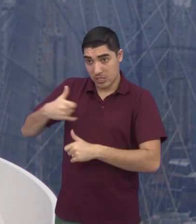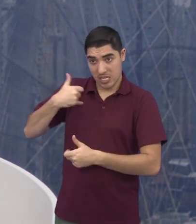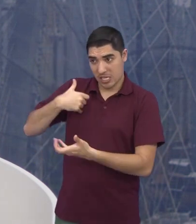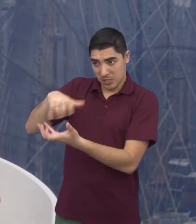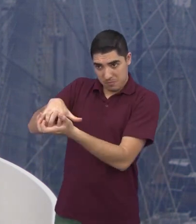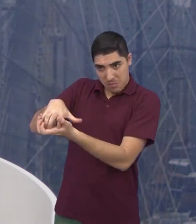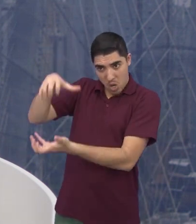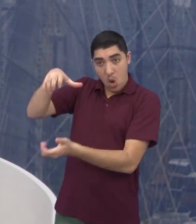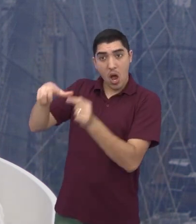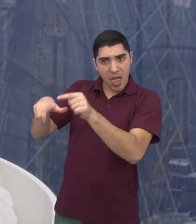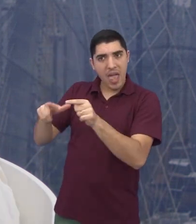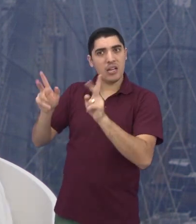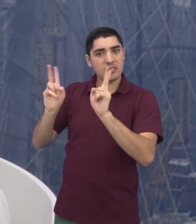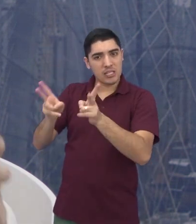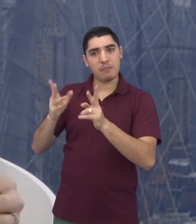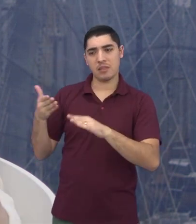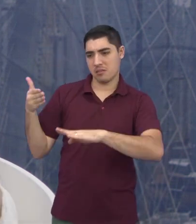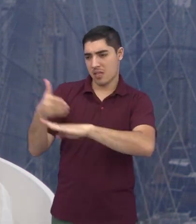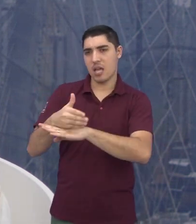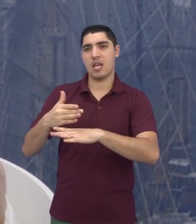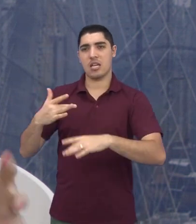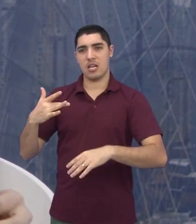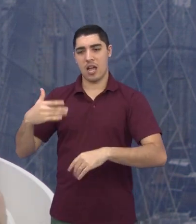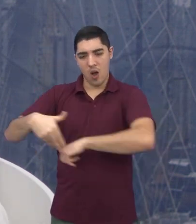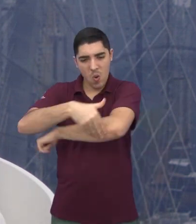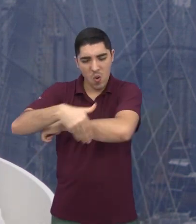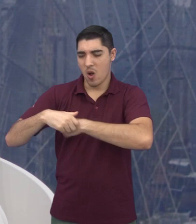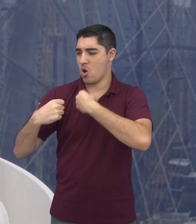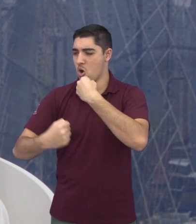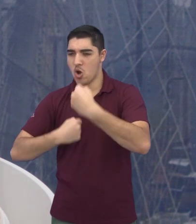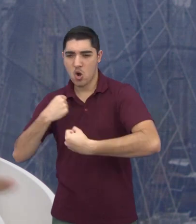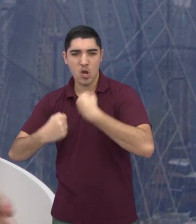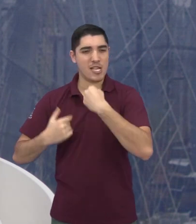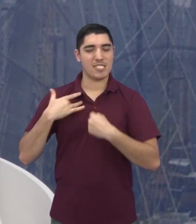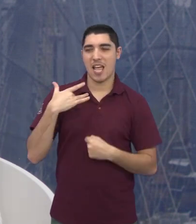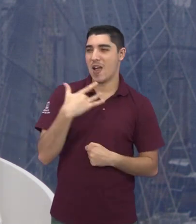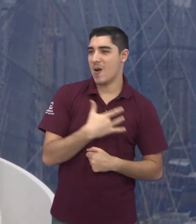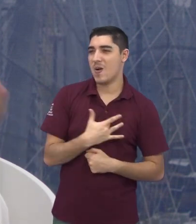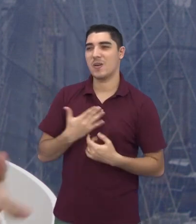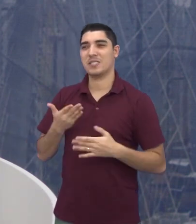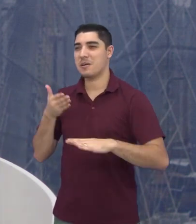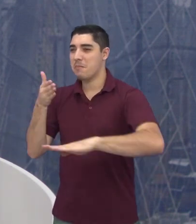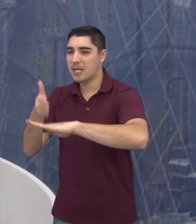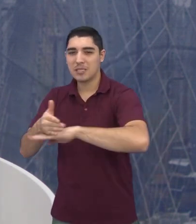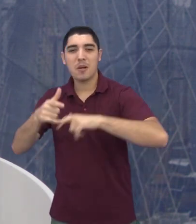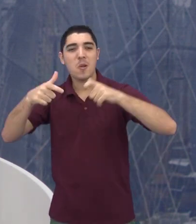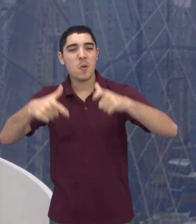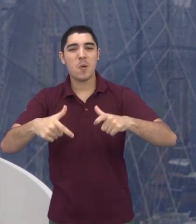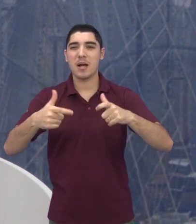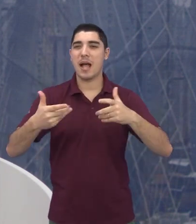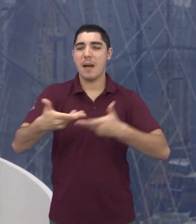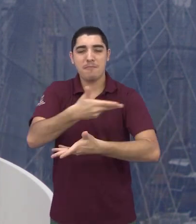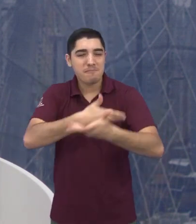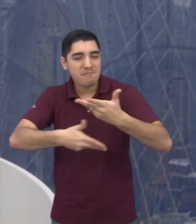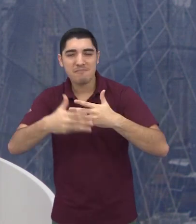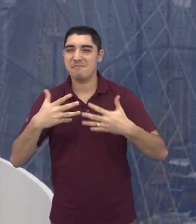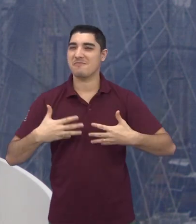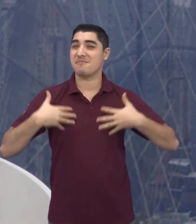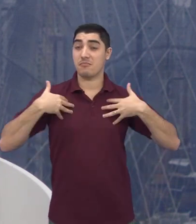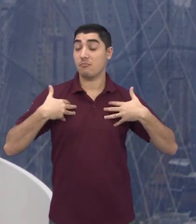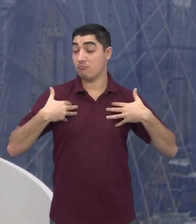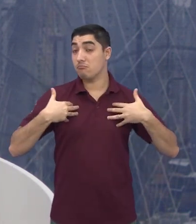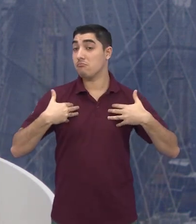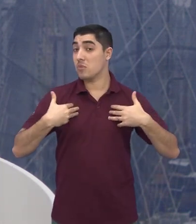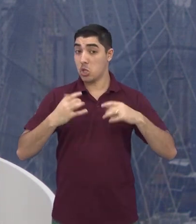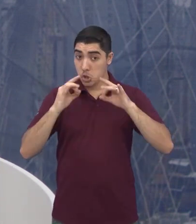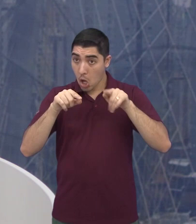saúde é aquele que está, né, correndo, está na rua, está no movimento, está participando, né, de um centro de convivência. Não necessariamente.